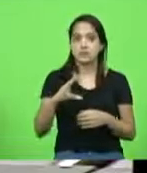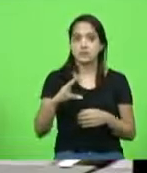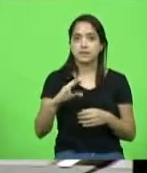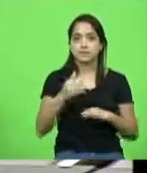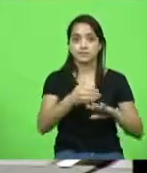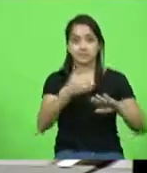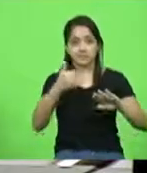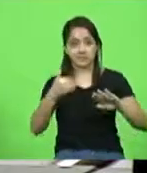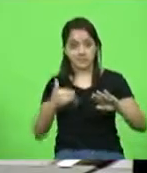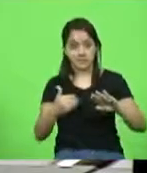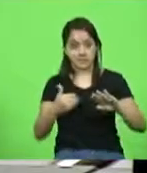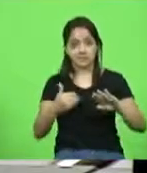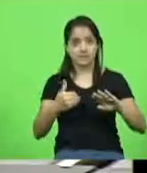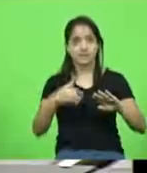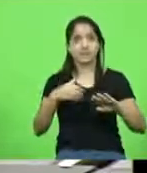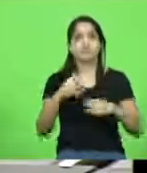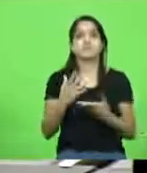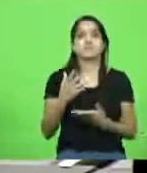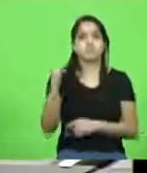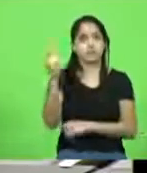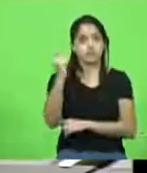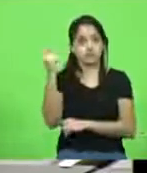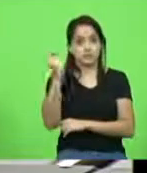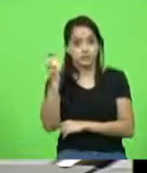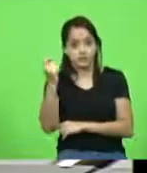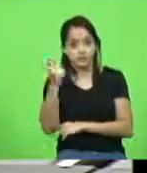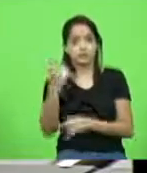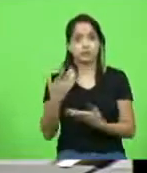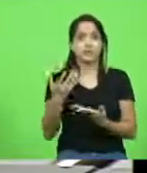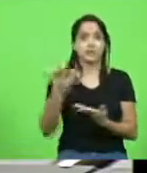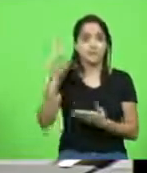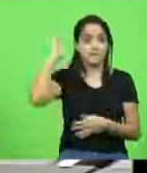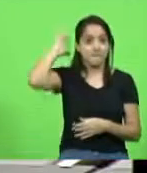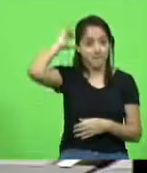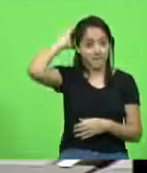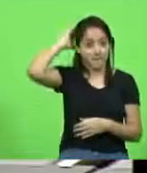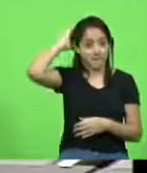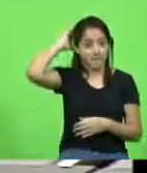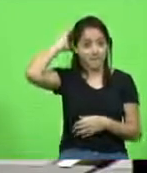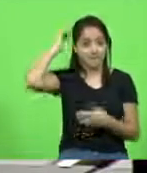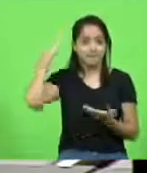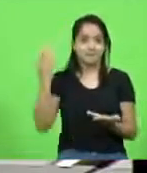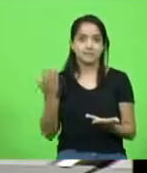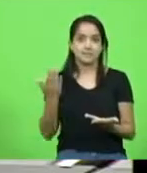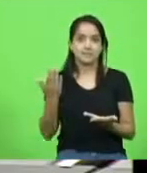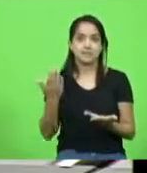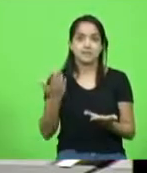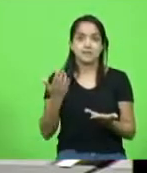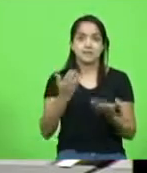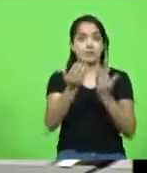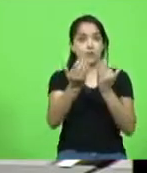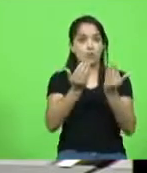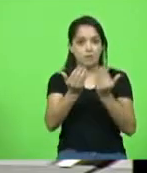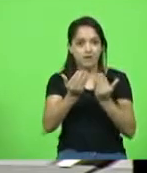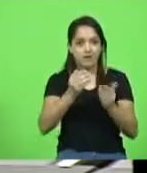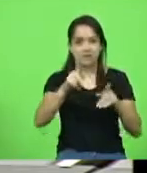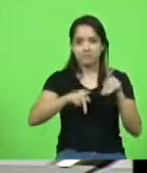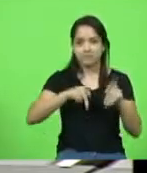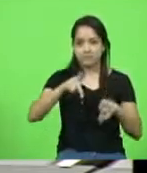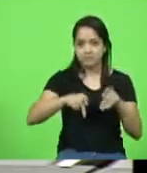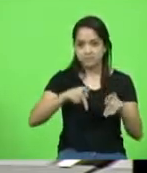atrás do Rio Grande do Sul está atrás do Paraná Se nós formos comparar em termos de